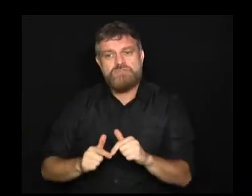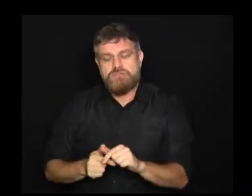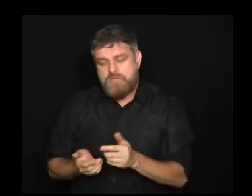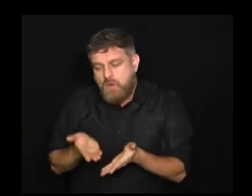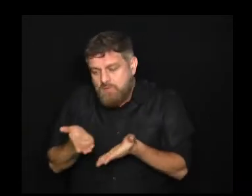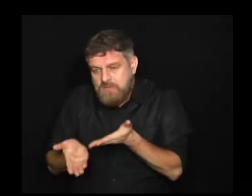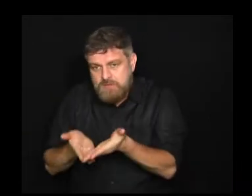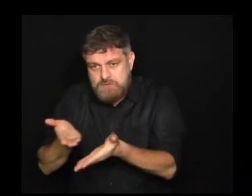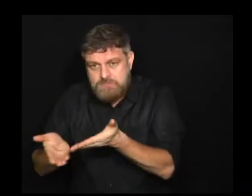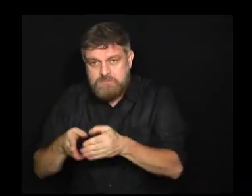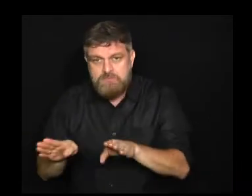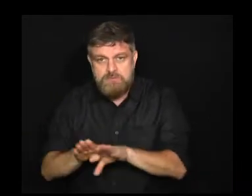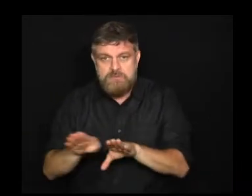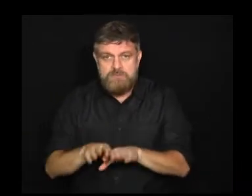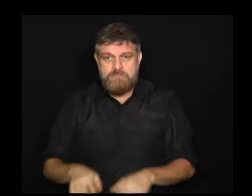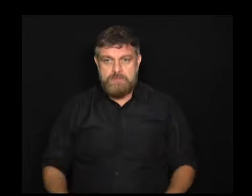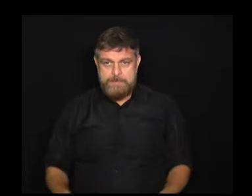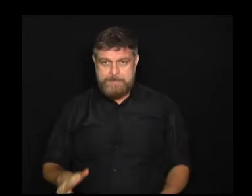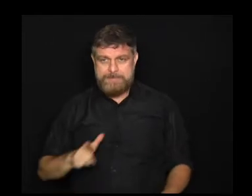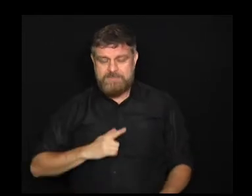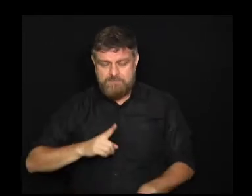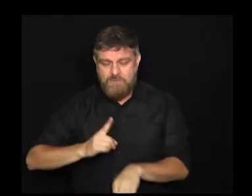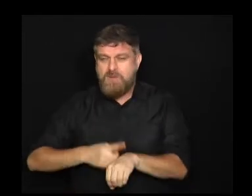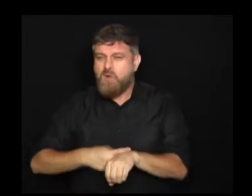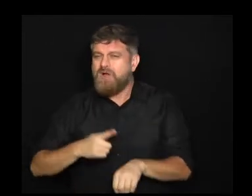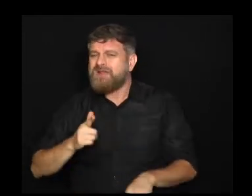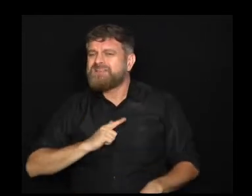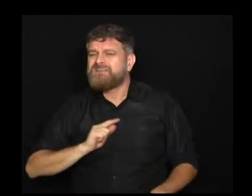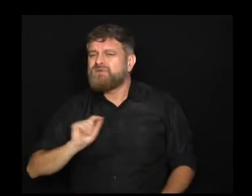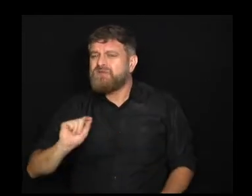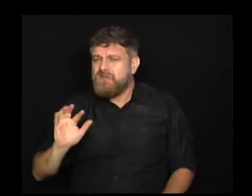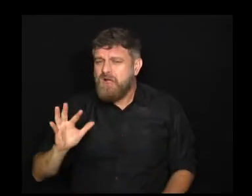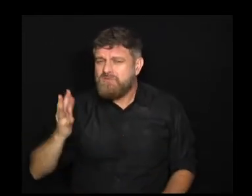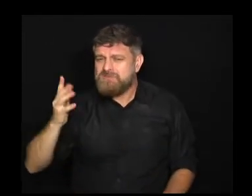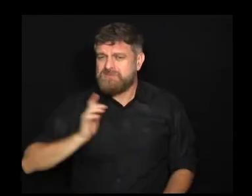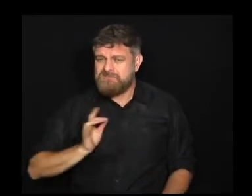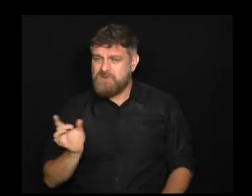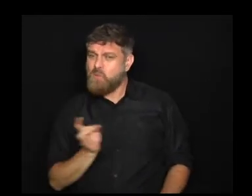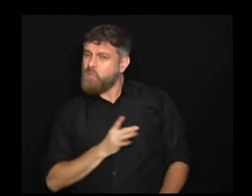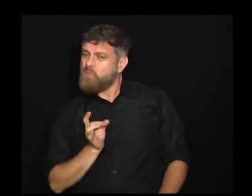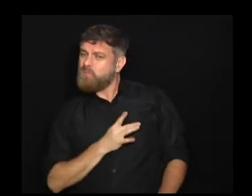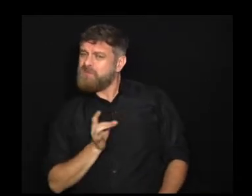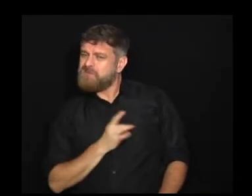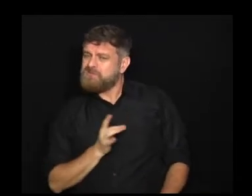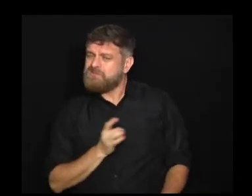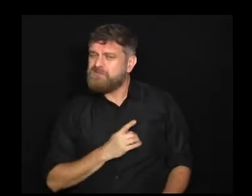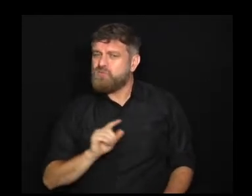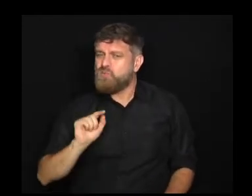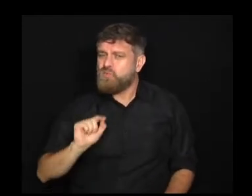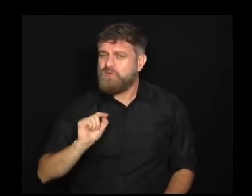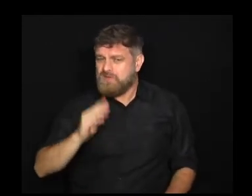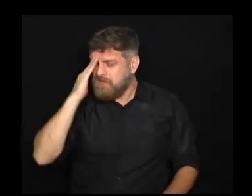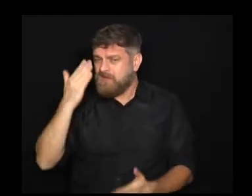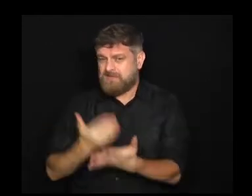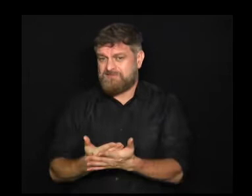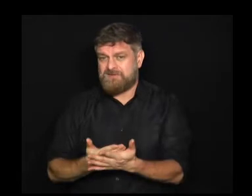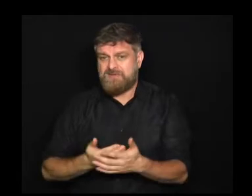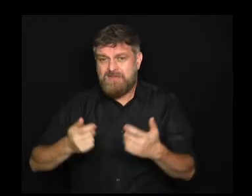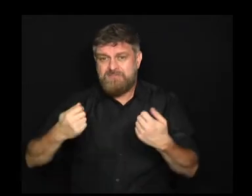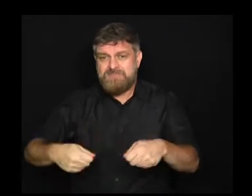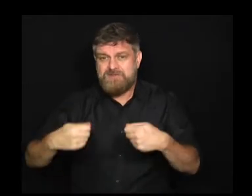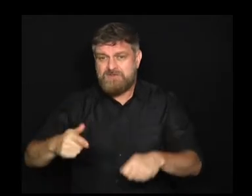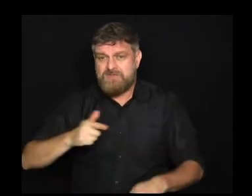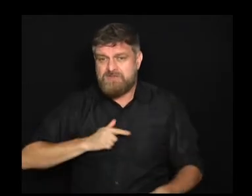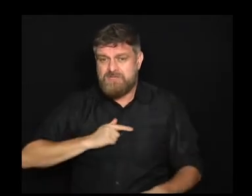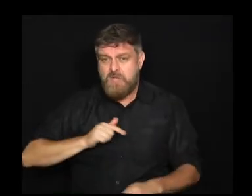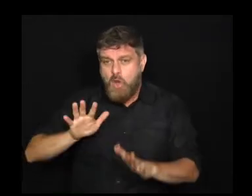mesmo em relação ao transporte. Houve até um momento em que houve um certo receio, porque acreditava-se que precisaria ter um